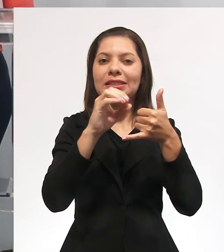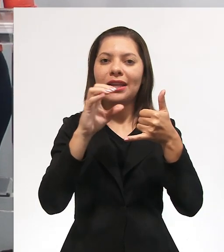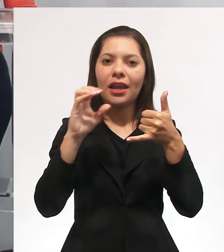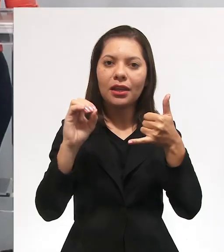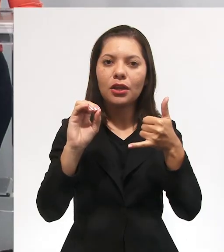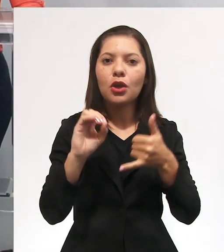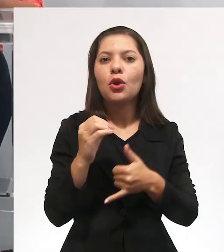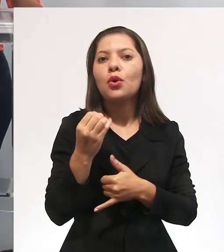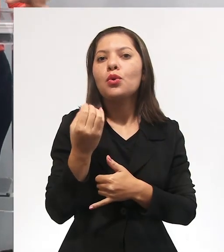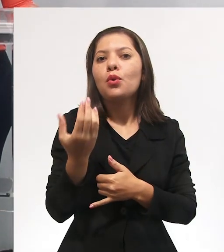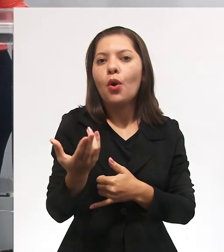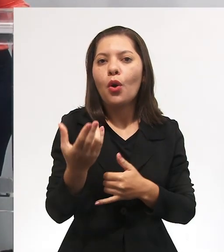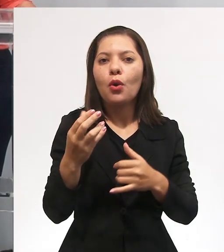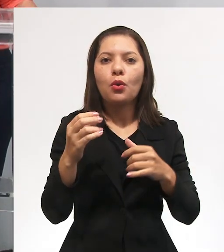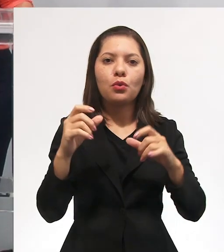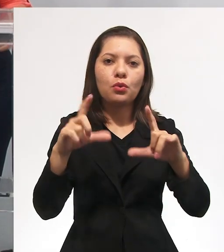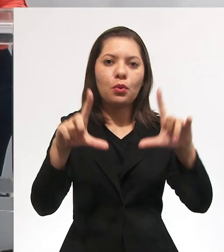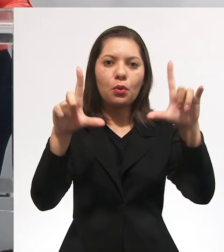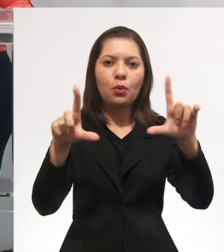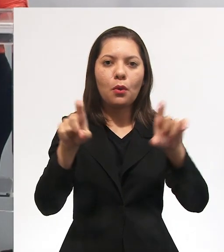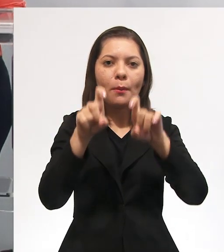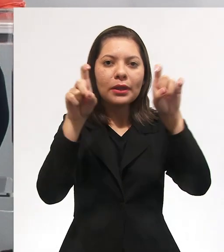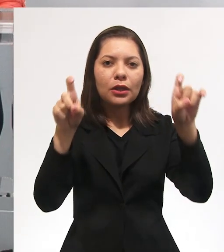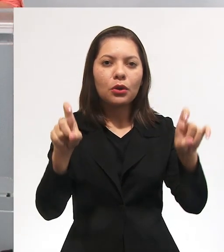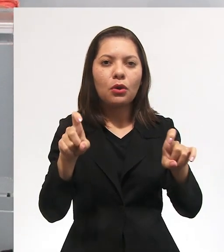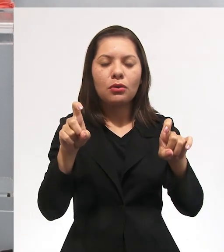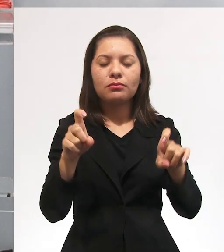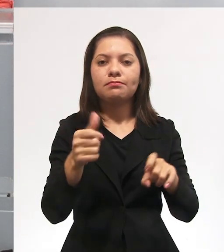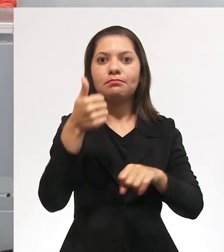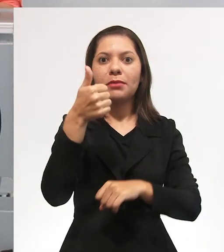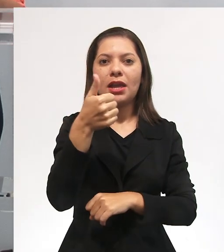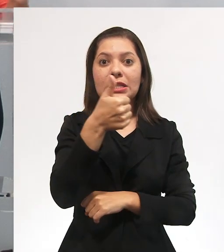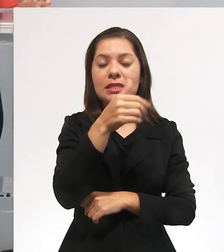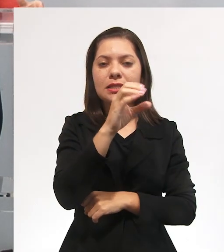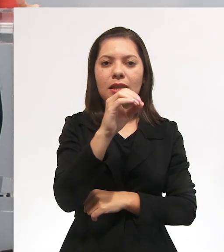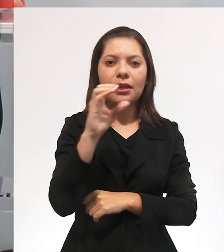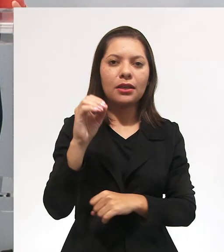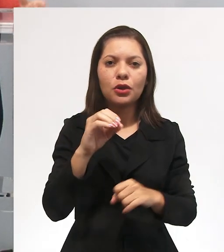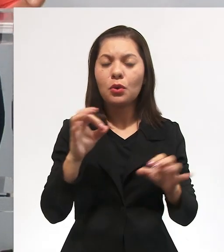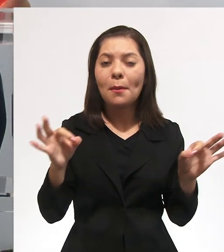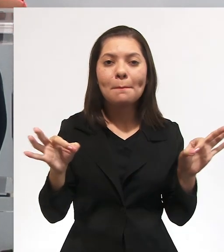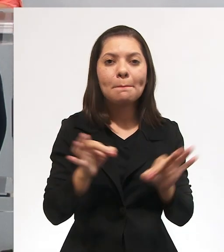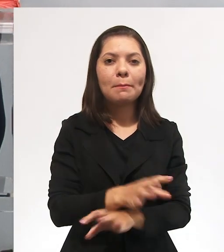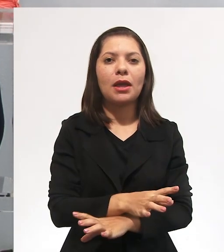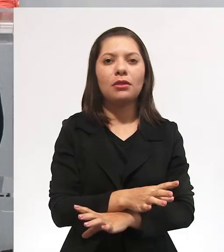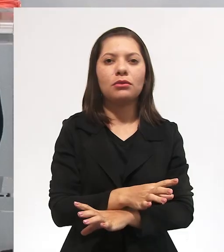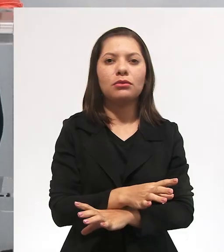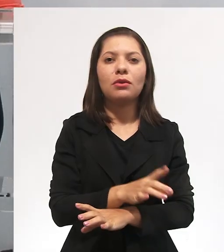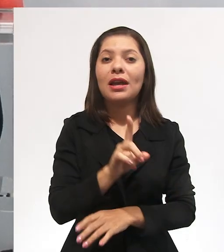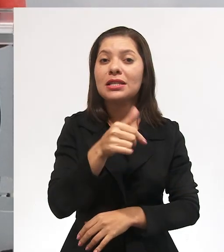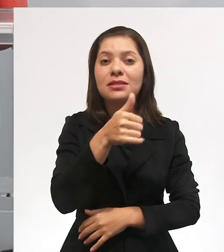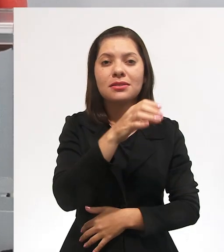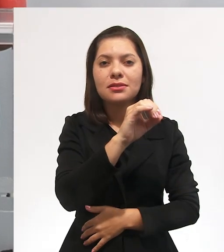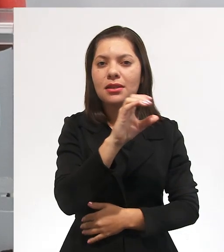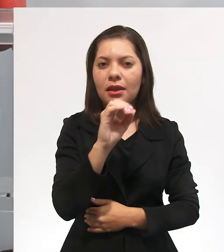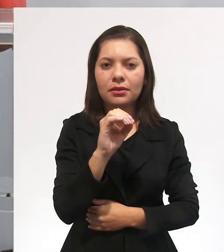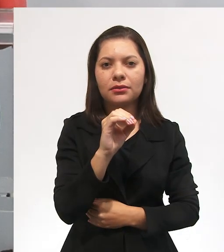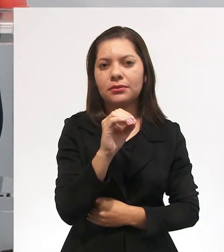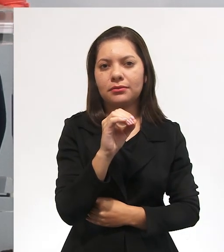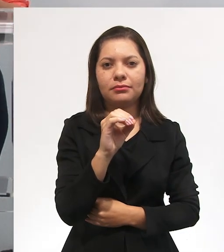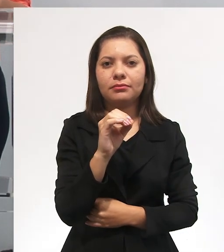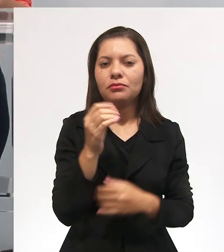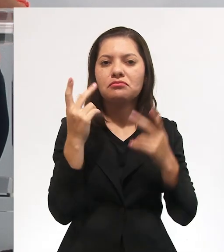quando a carga de um computador está totalmente cheia, ou quando está tudo completo, normalmente a gente diz que é 100%,